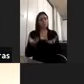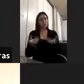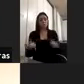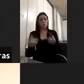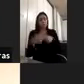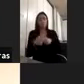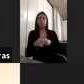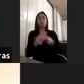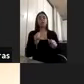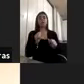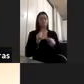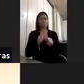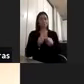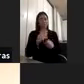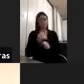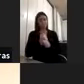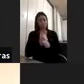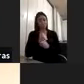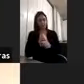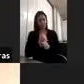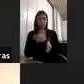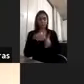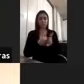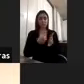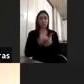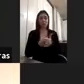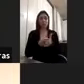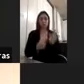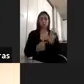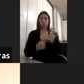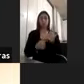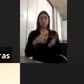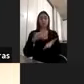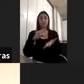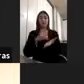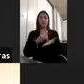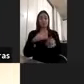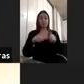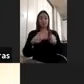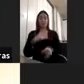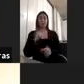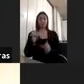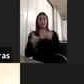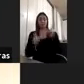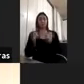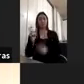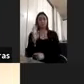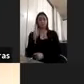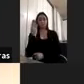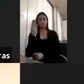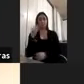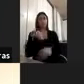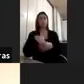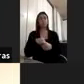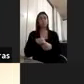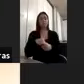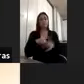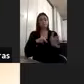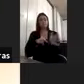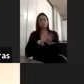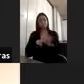construiu ao longo de anos com o trabalhador. A empresa, ela vai tentar desconstruir a imagem do sindicato, eu já falei e repito, vai